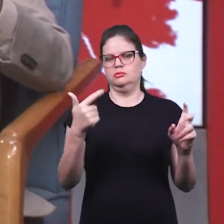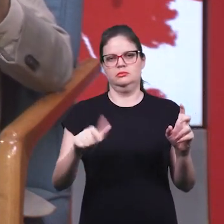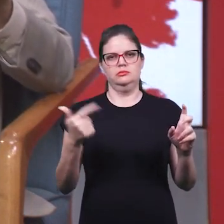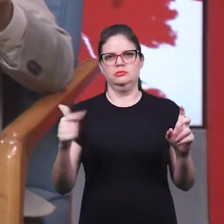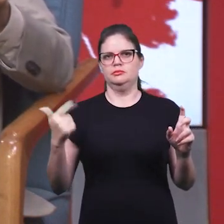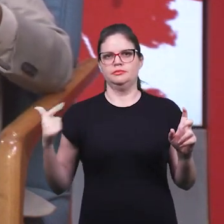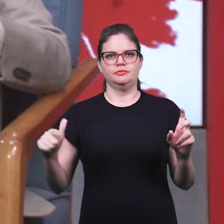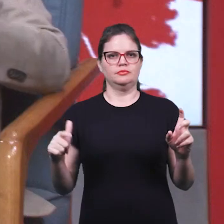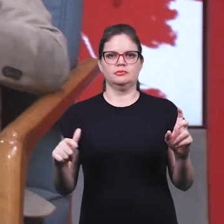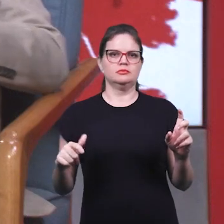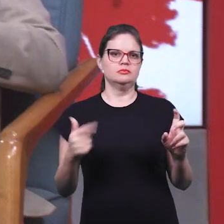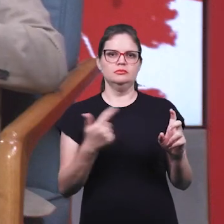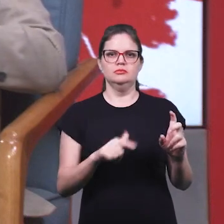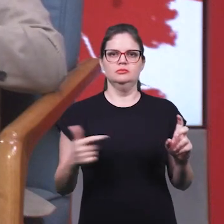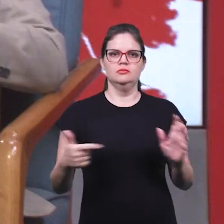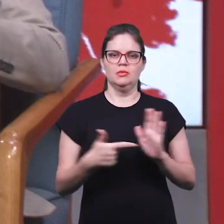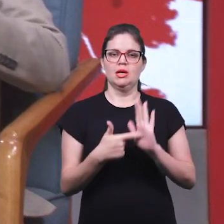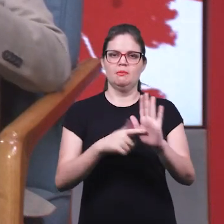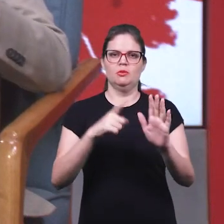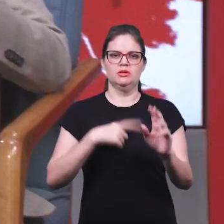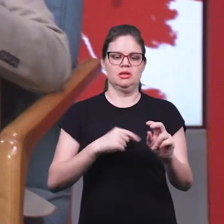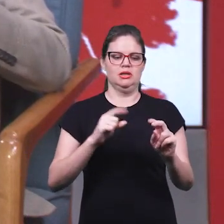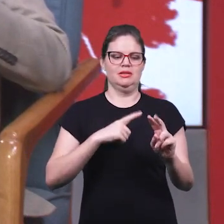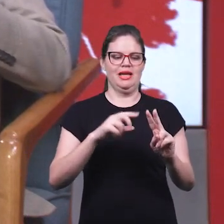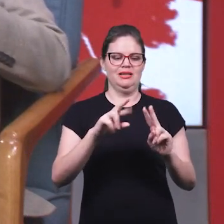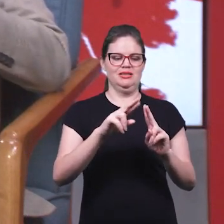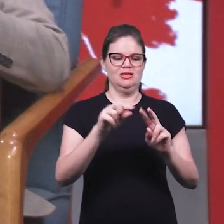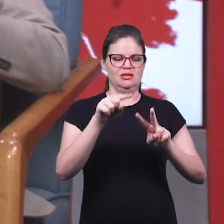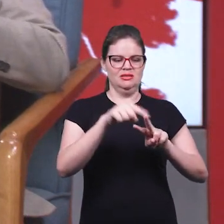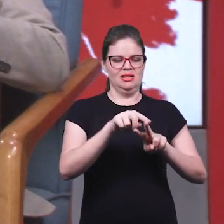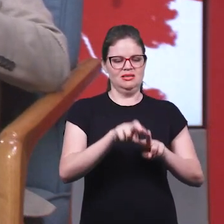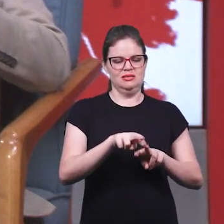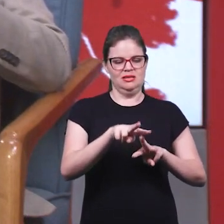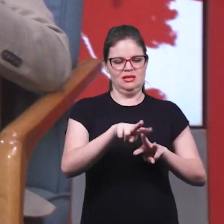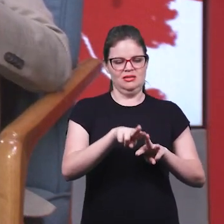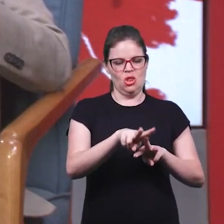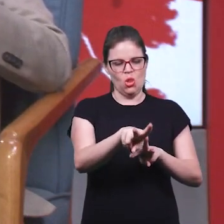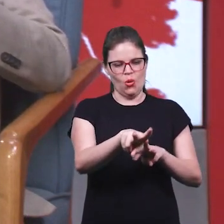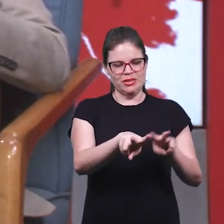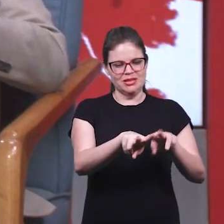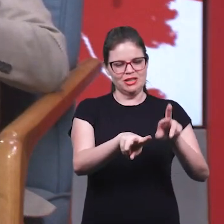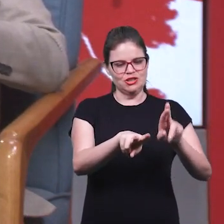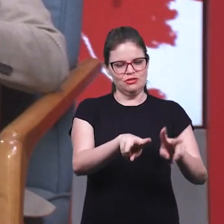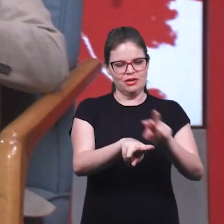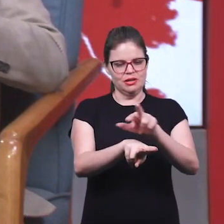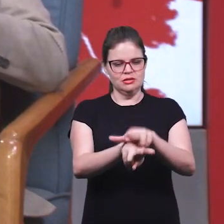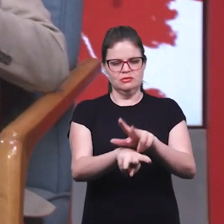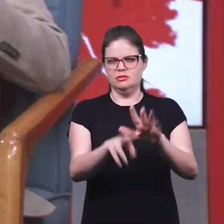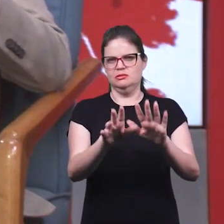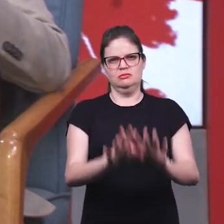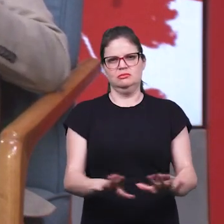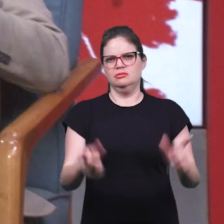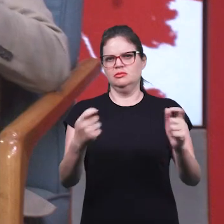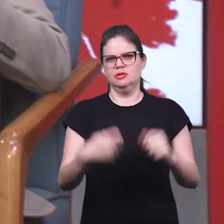afirmação que leve a entender que há essa diferença de presbítero. A figura do presbítero lá no Novo Testamento é a